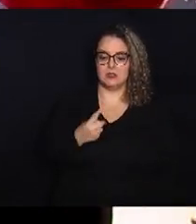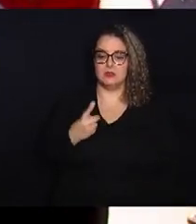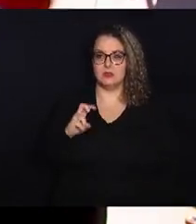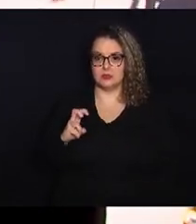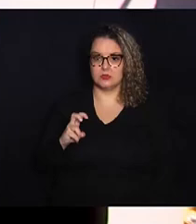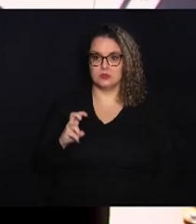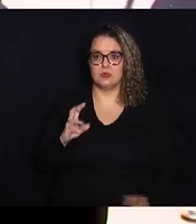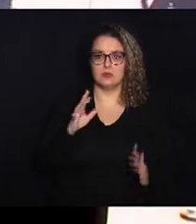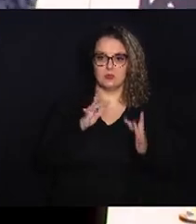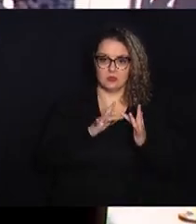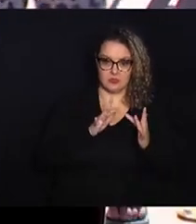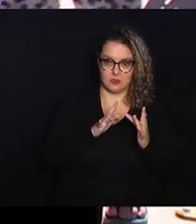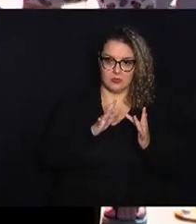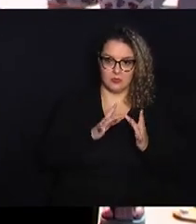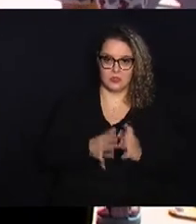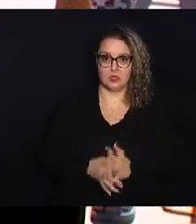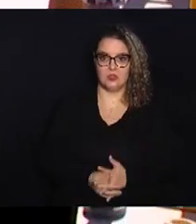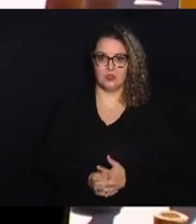fiz contato com